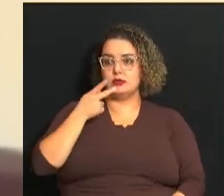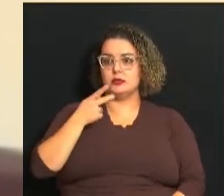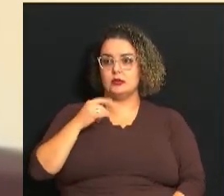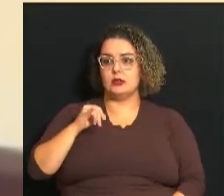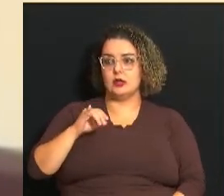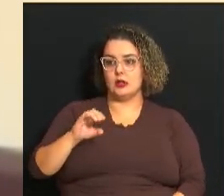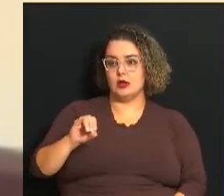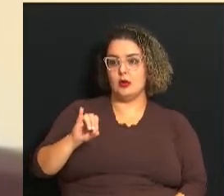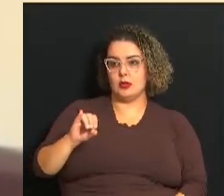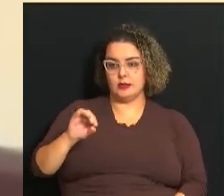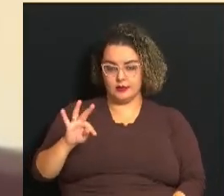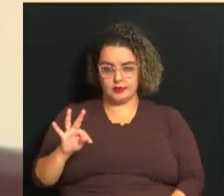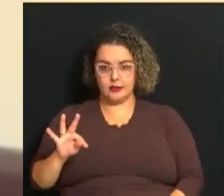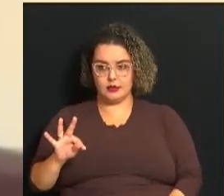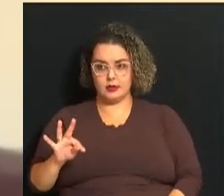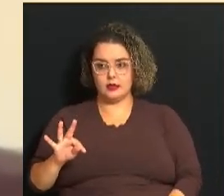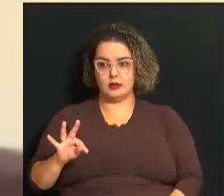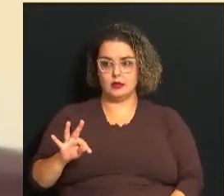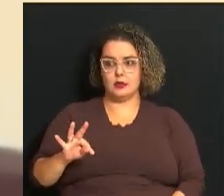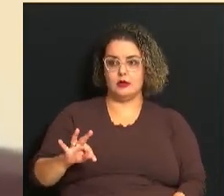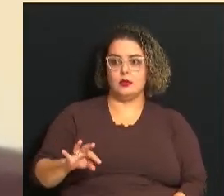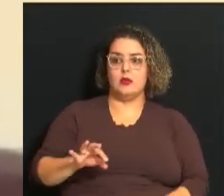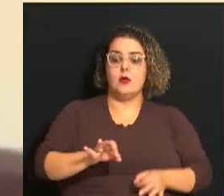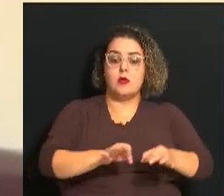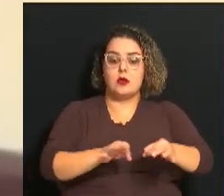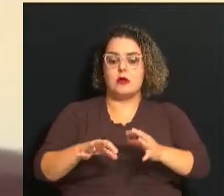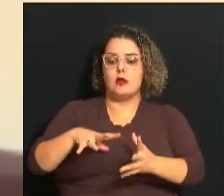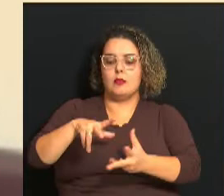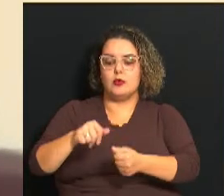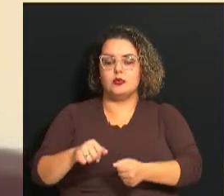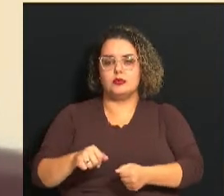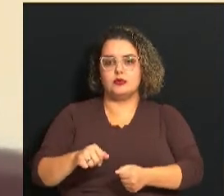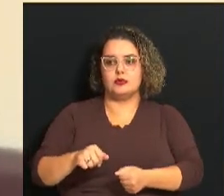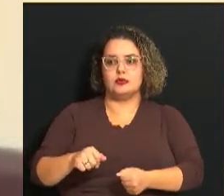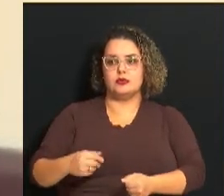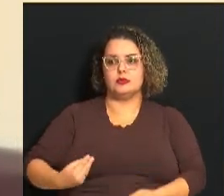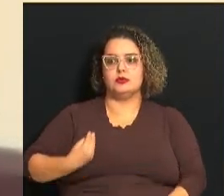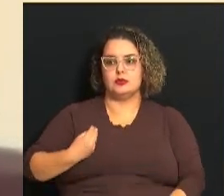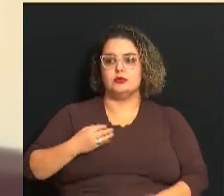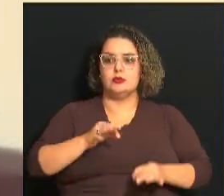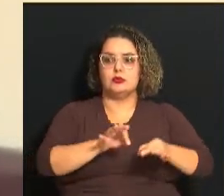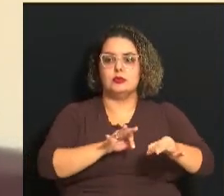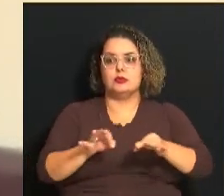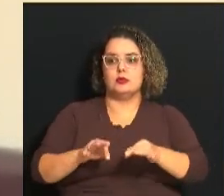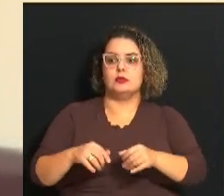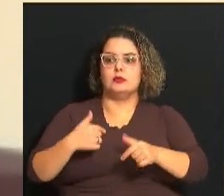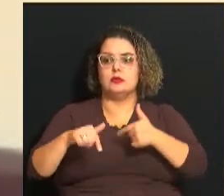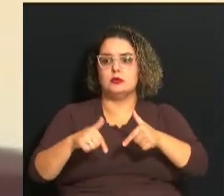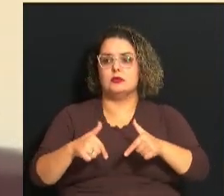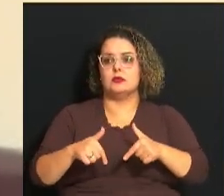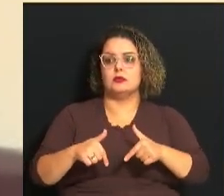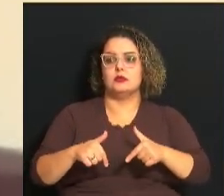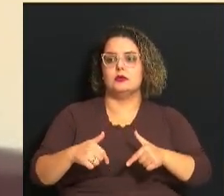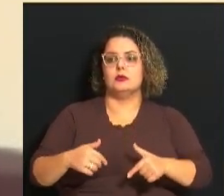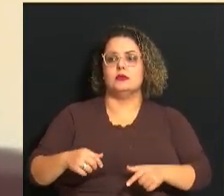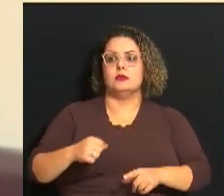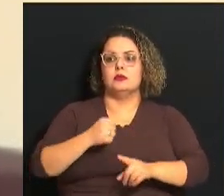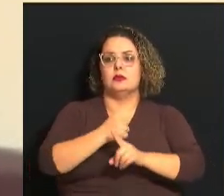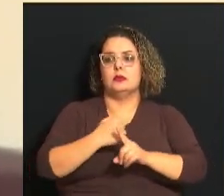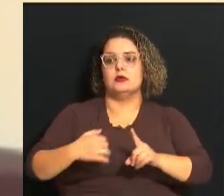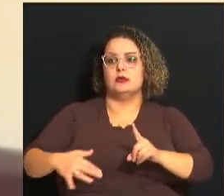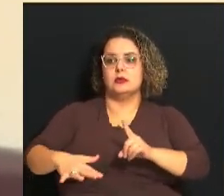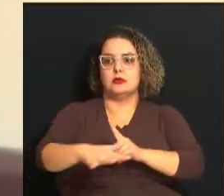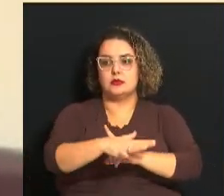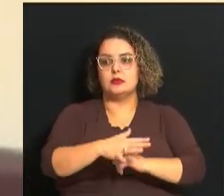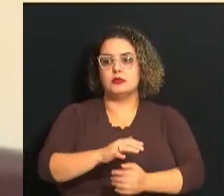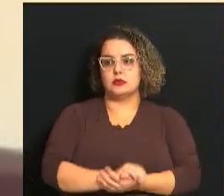né um tema mundial de vida as nossas estrutura de organização organizacional a né de trabalho e de sociedade né